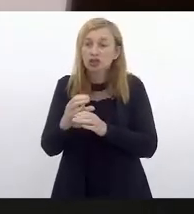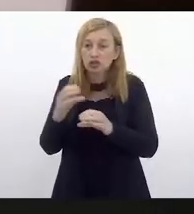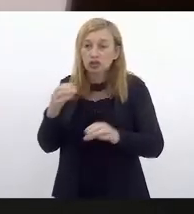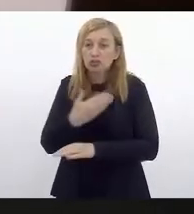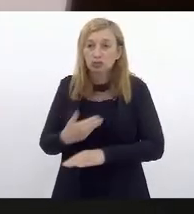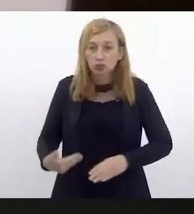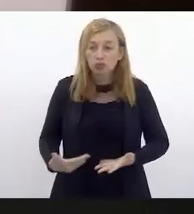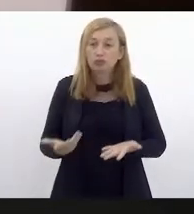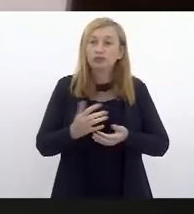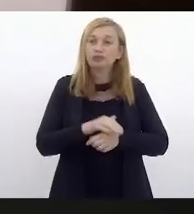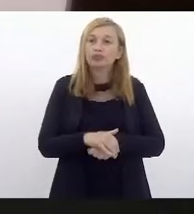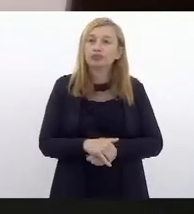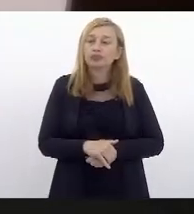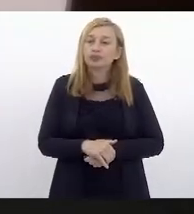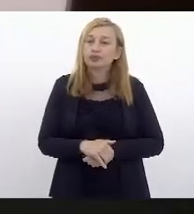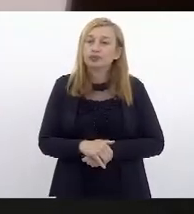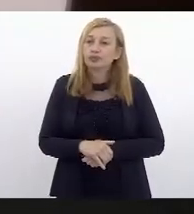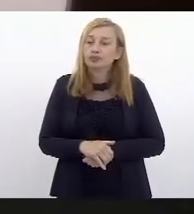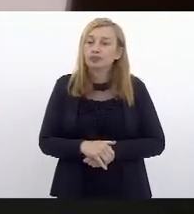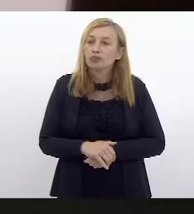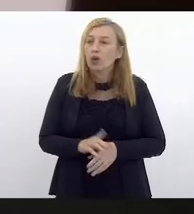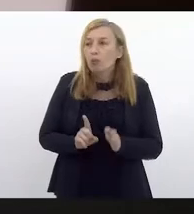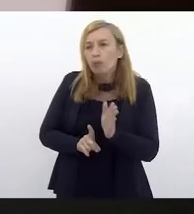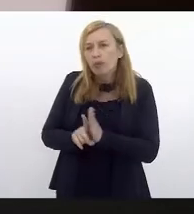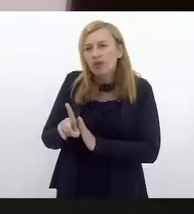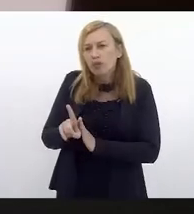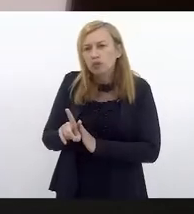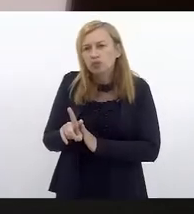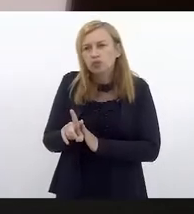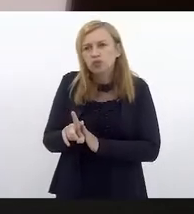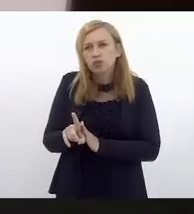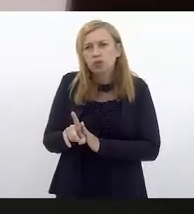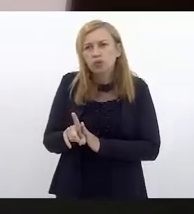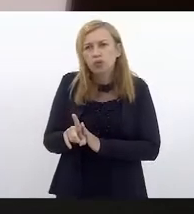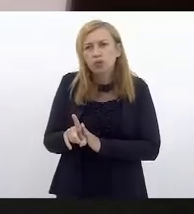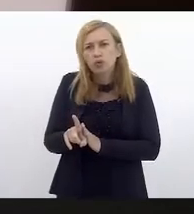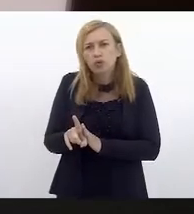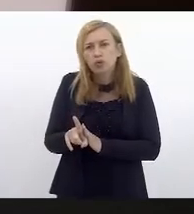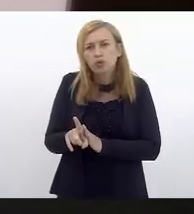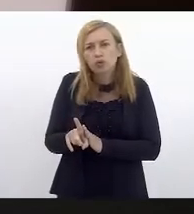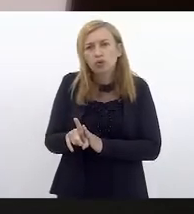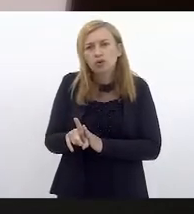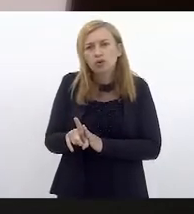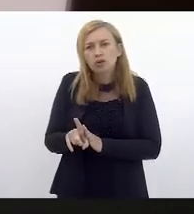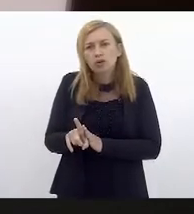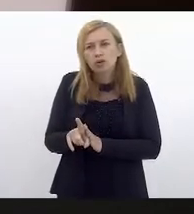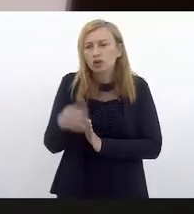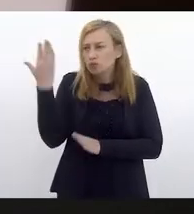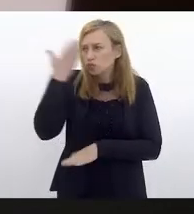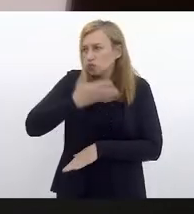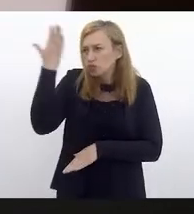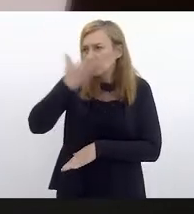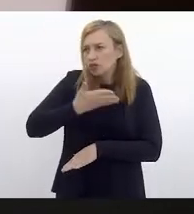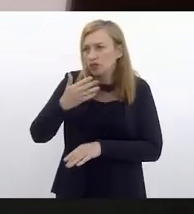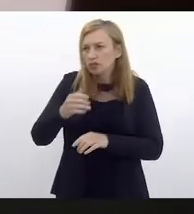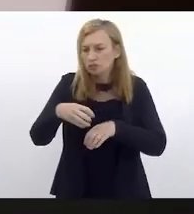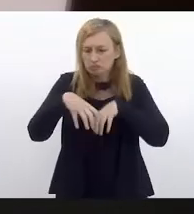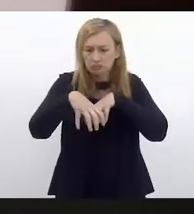pública. Eu pergunto, que eu não estou vendo mais na